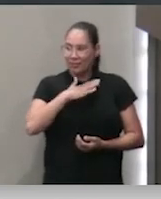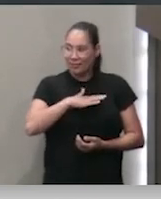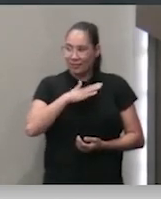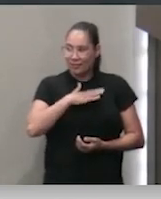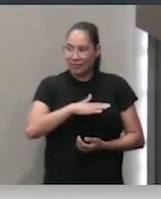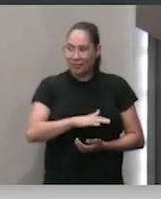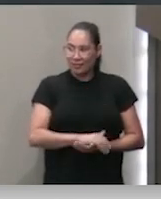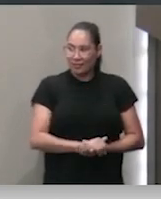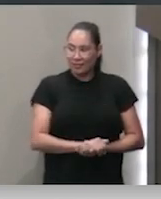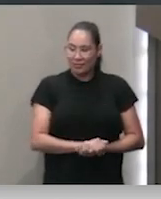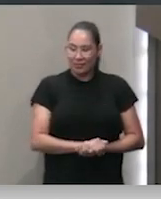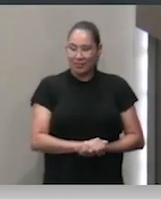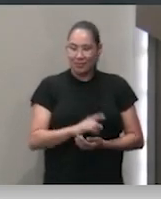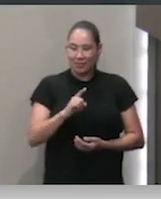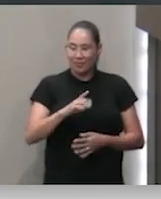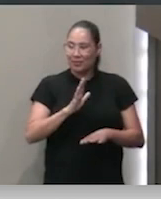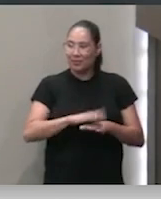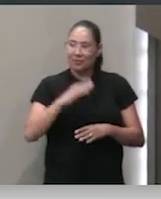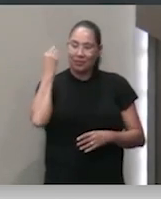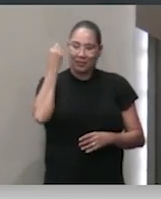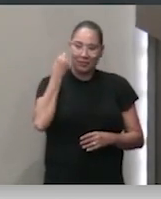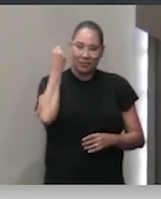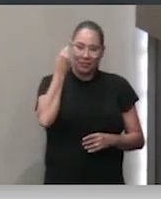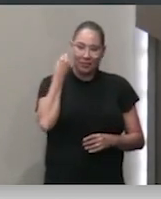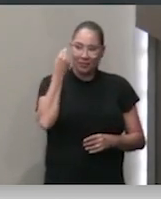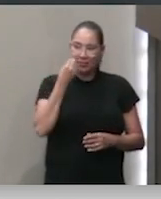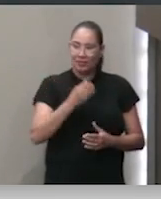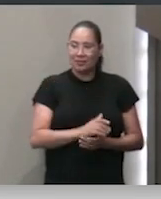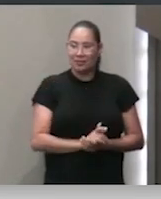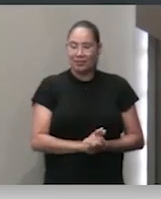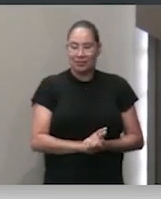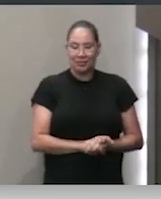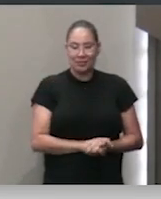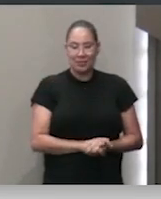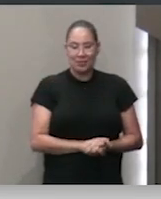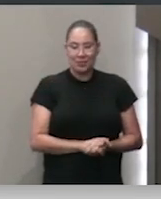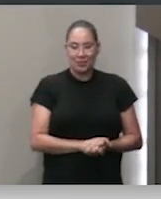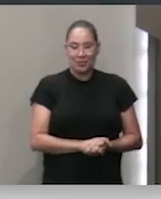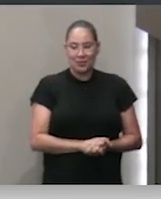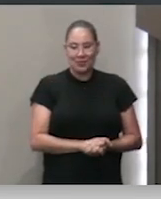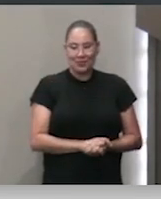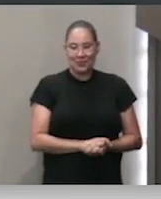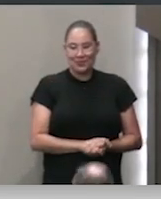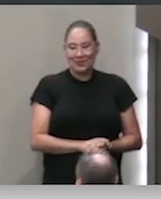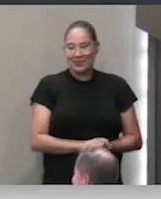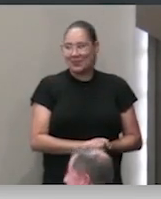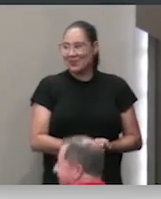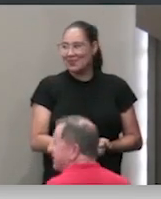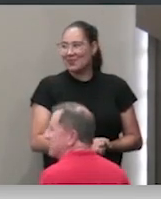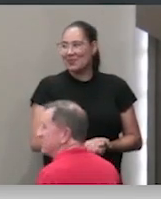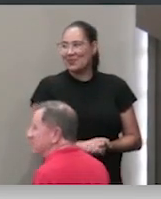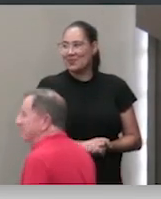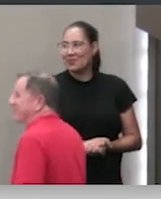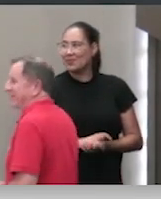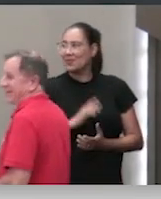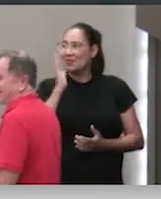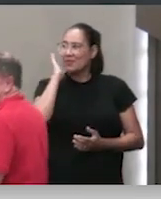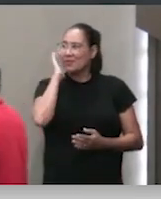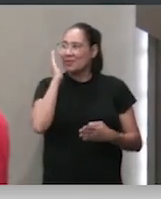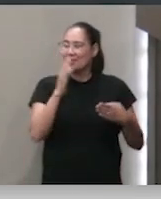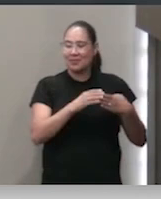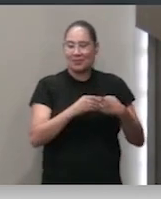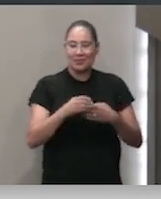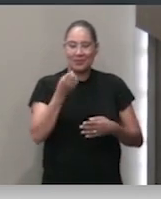exaltados, o senhor que é um cara mais experiente, e o nosso ancião aí, sabe conduzir